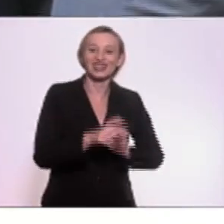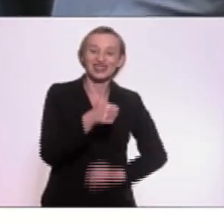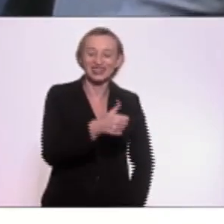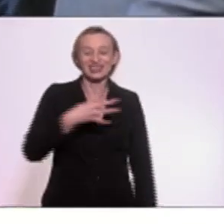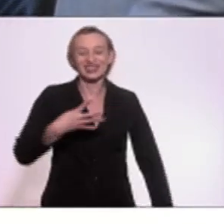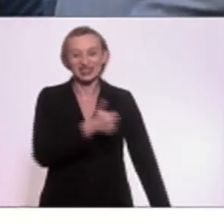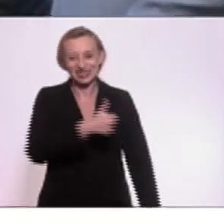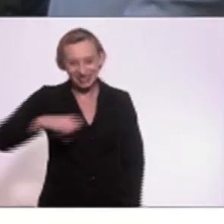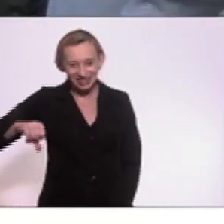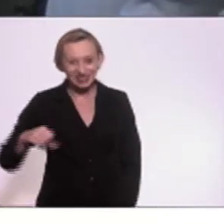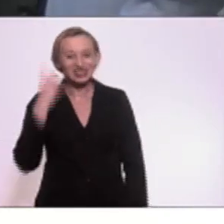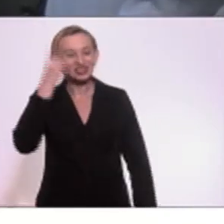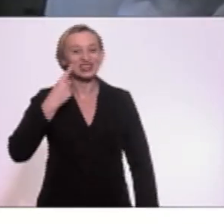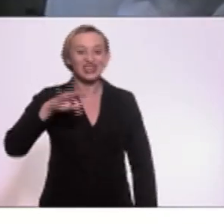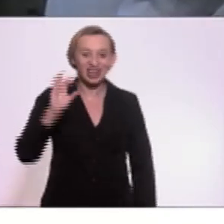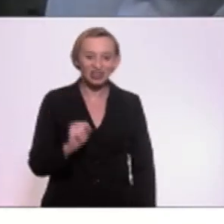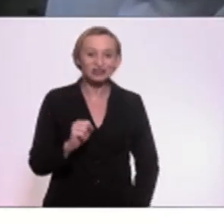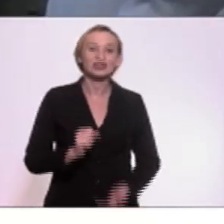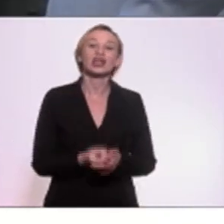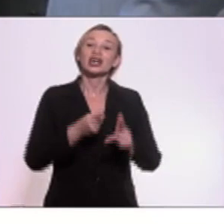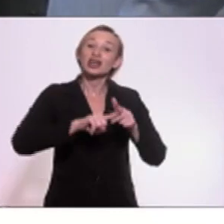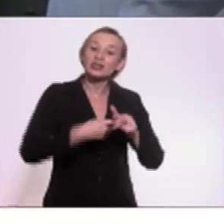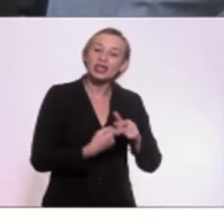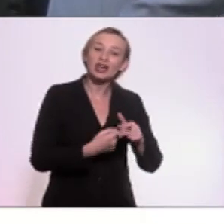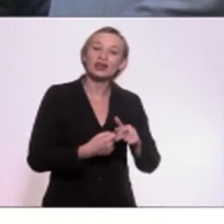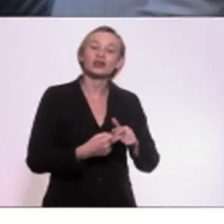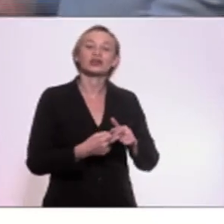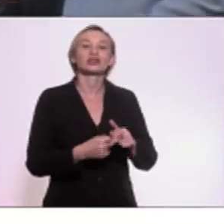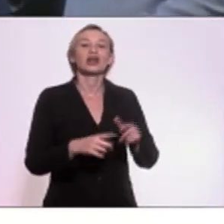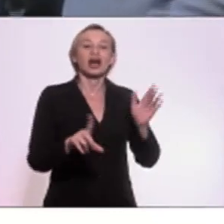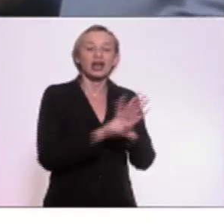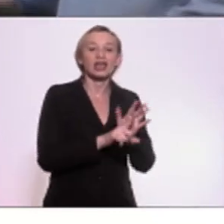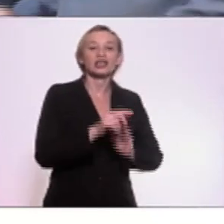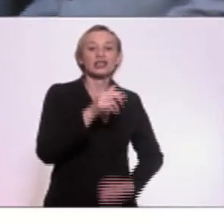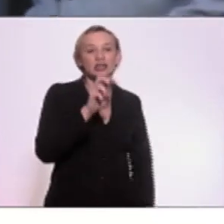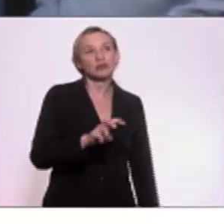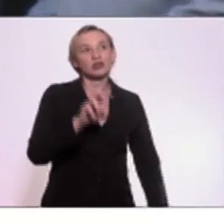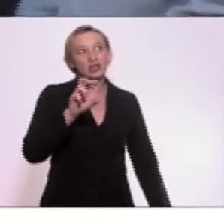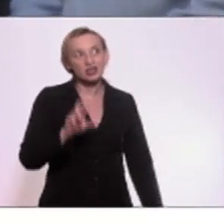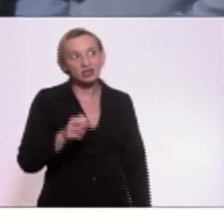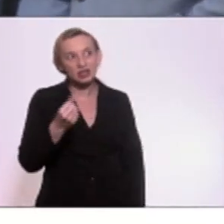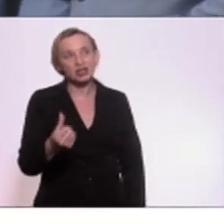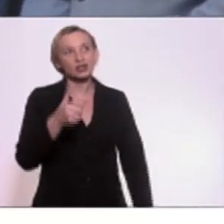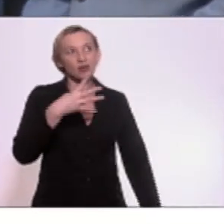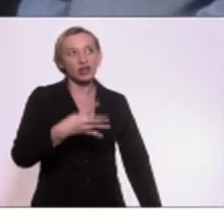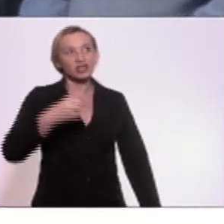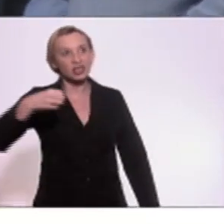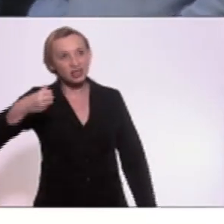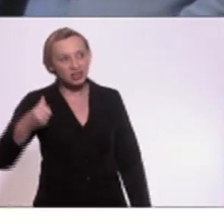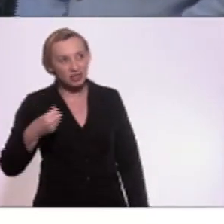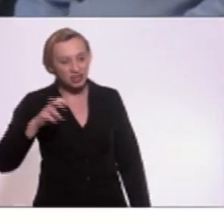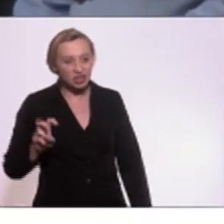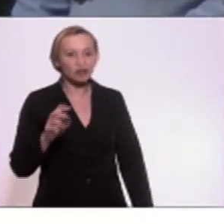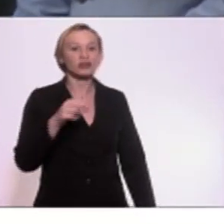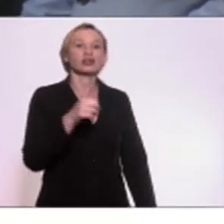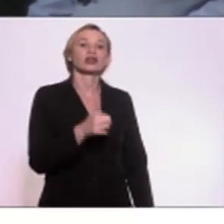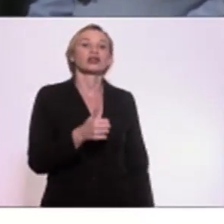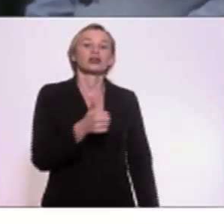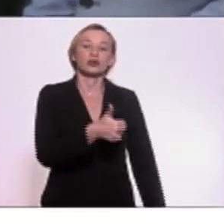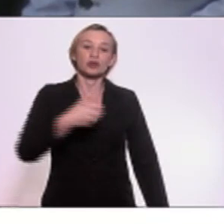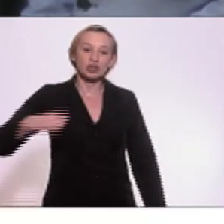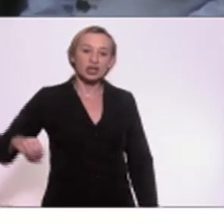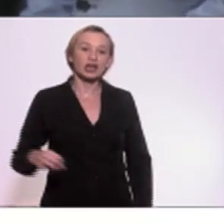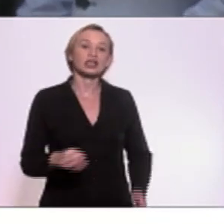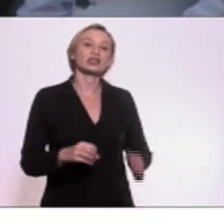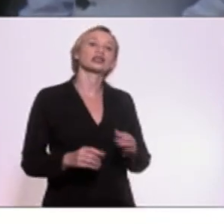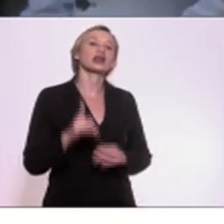do deputado Carlos Macedo, que altera o anexo da lei 5.645, de 6 de janeiro de 2010, incluindo no calendário oficial de eventos